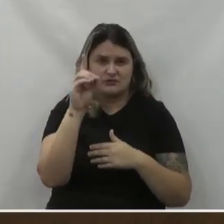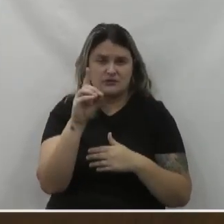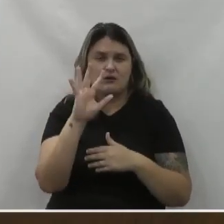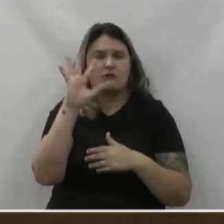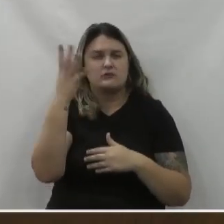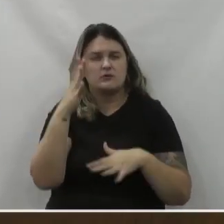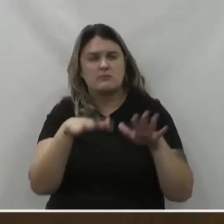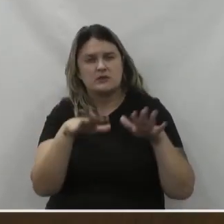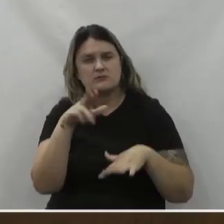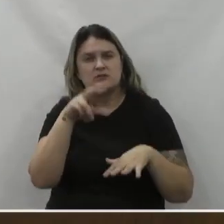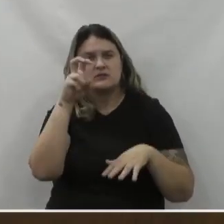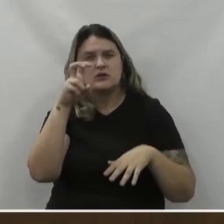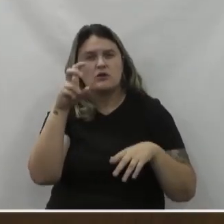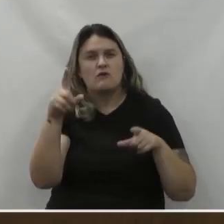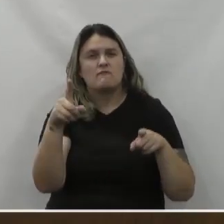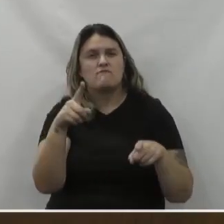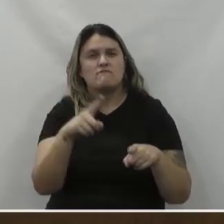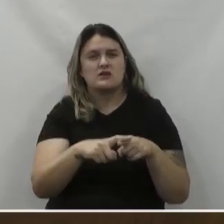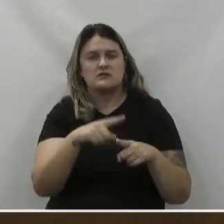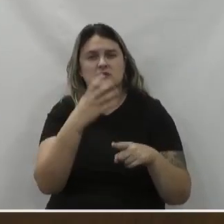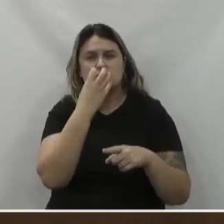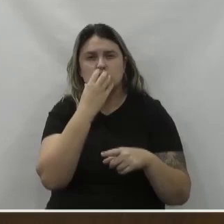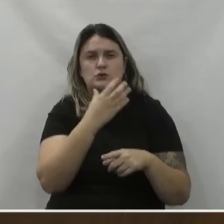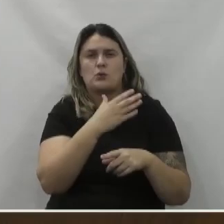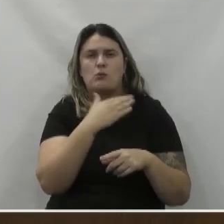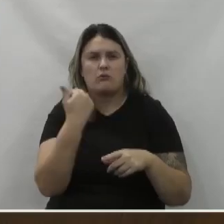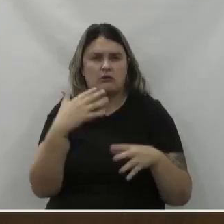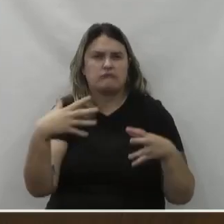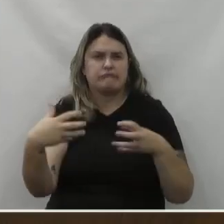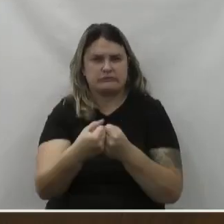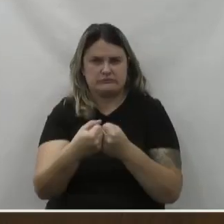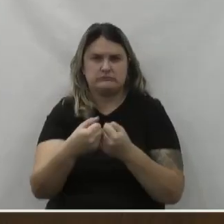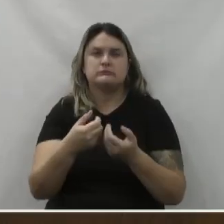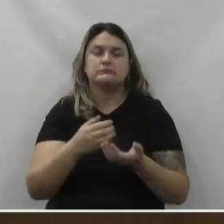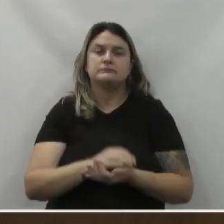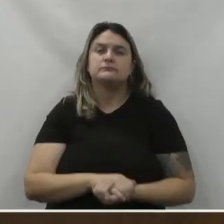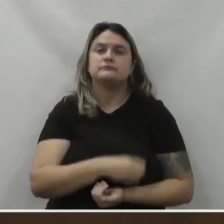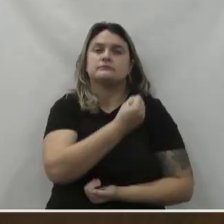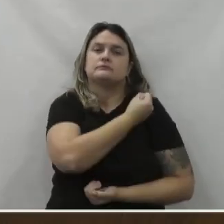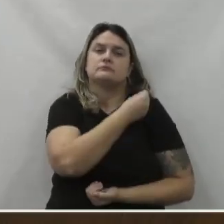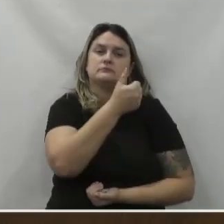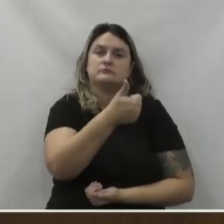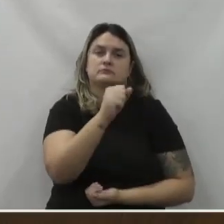menos 5 atropelamentos de animais. Indicação